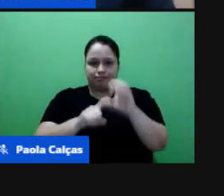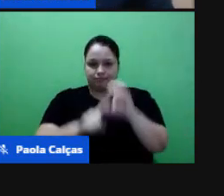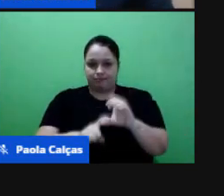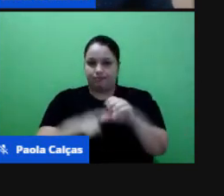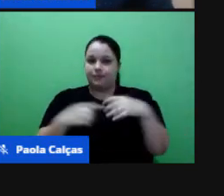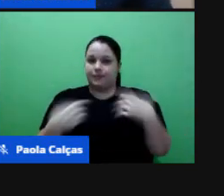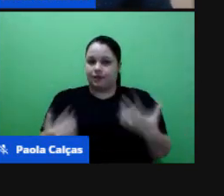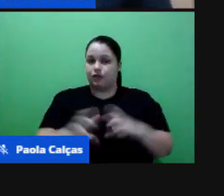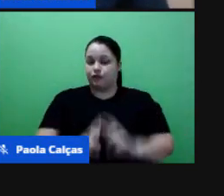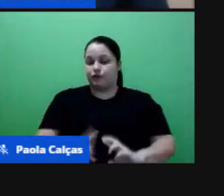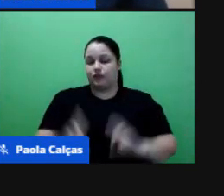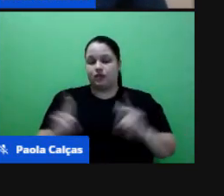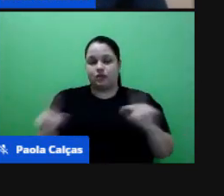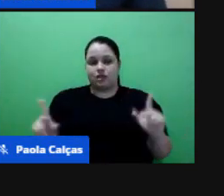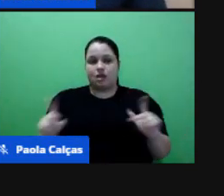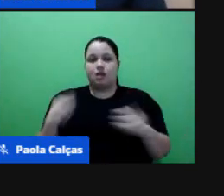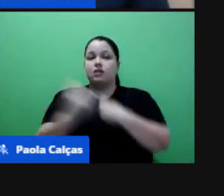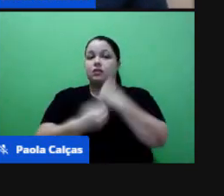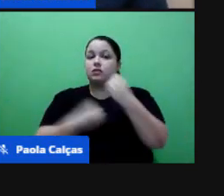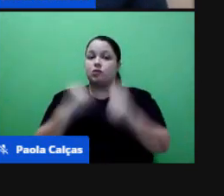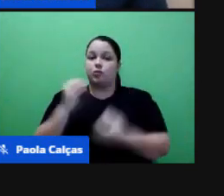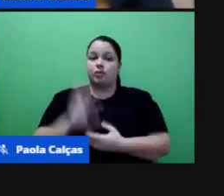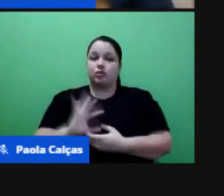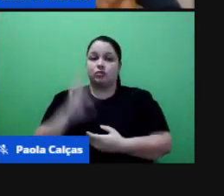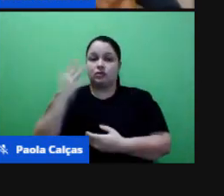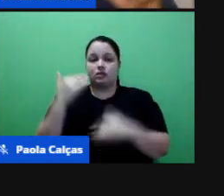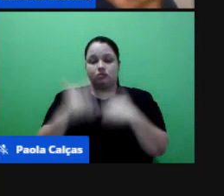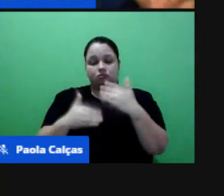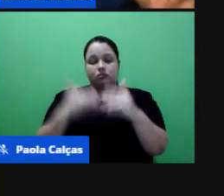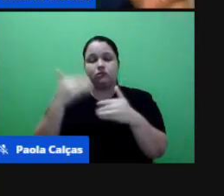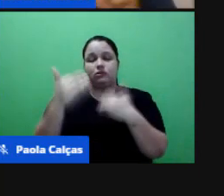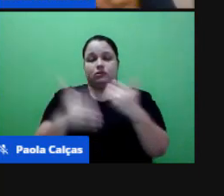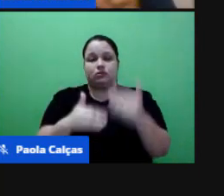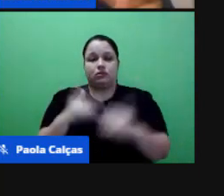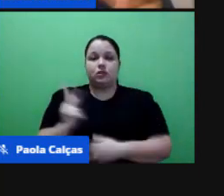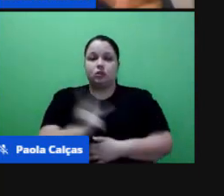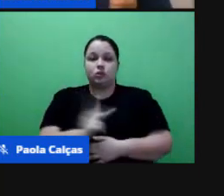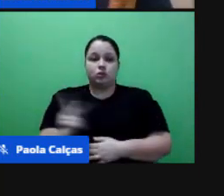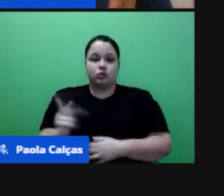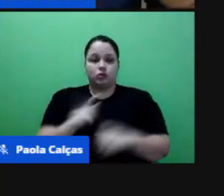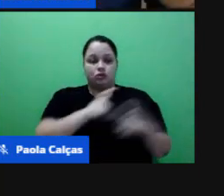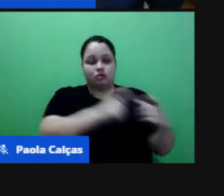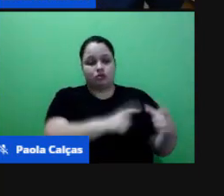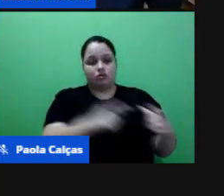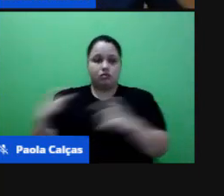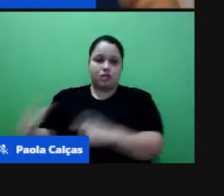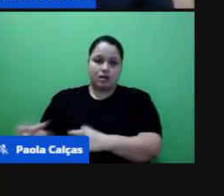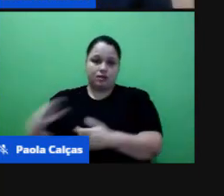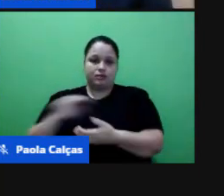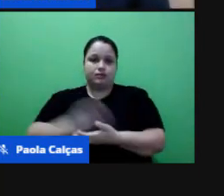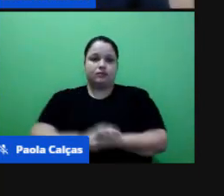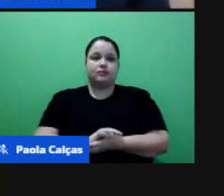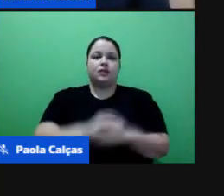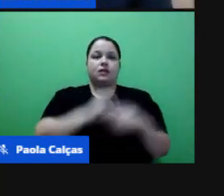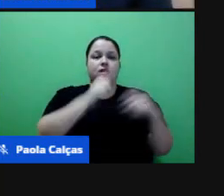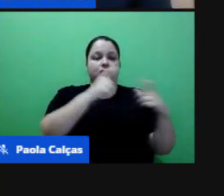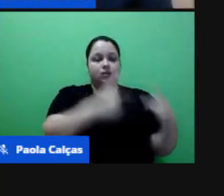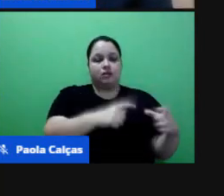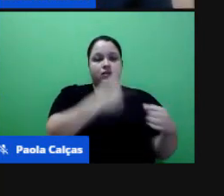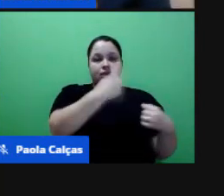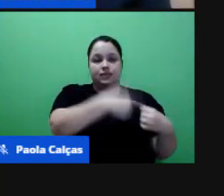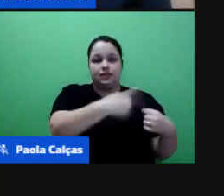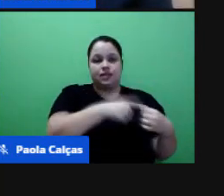saber diferenciar e como acontece esse processo nesses dois lugares, espaços, campo e